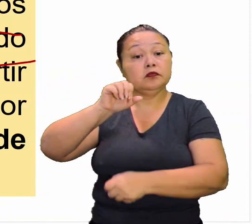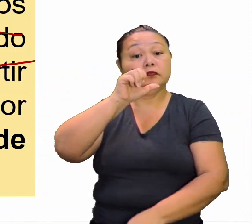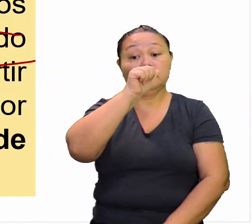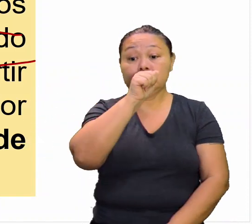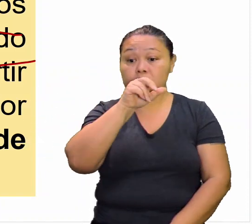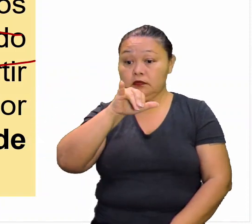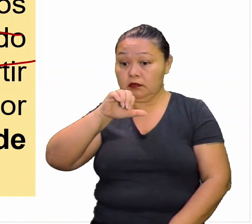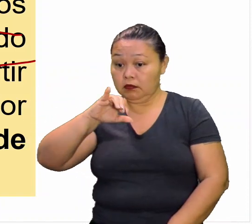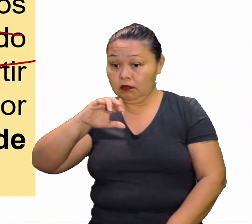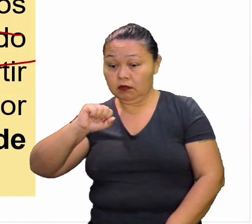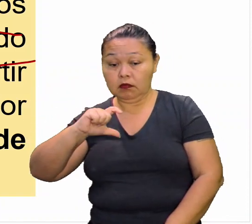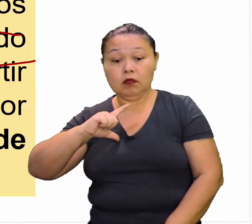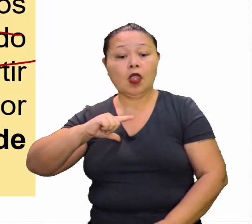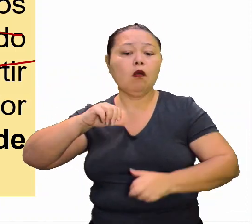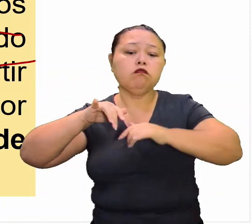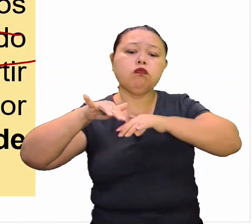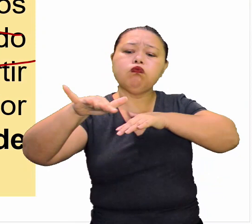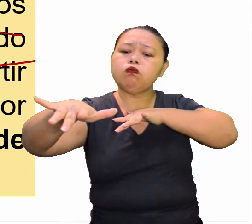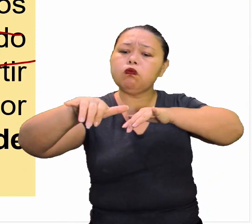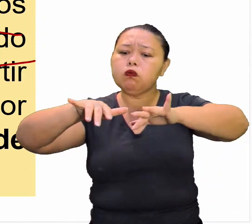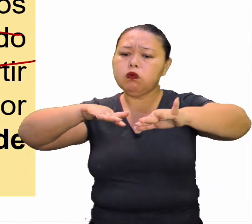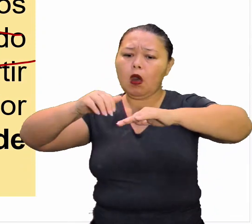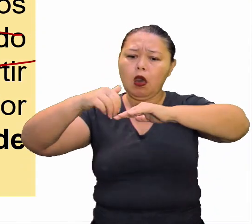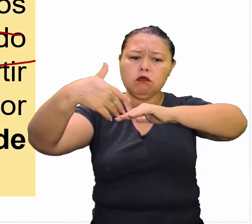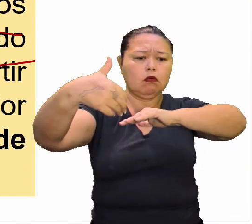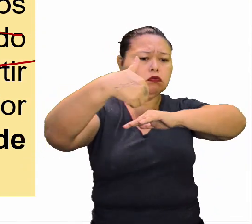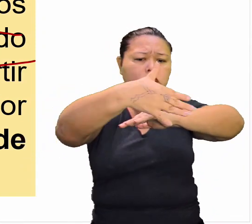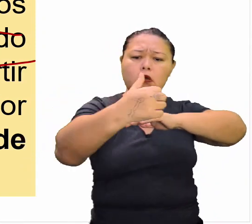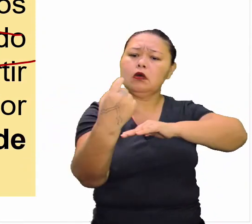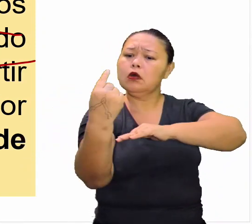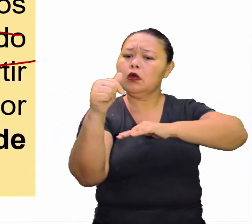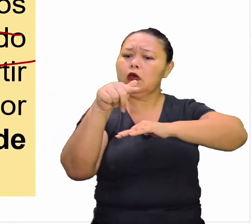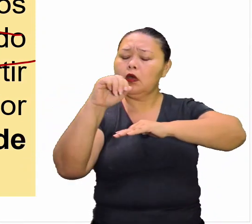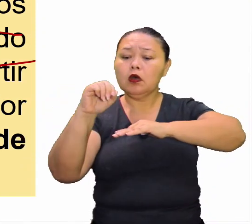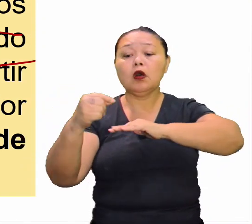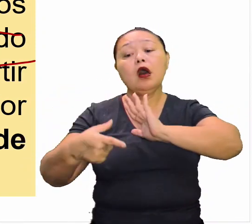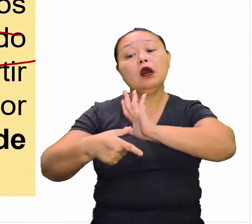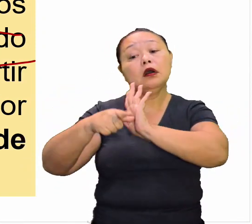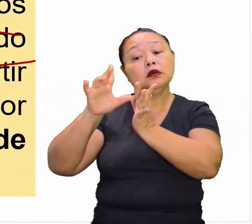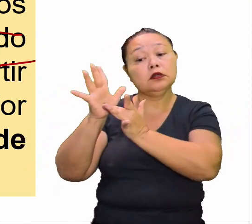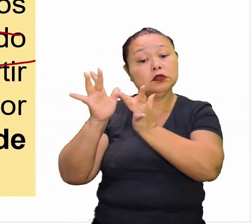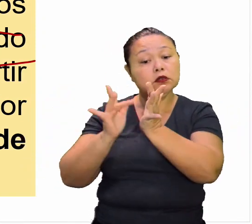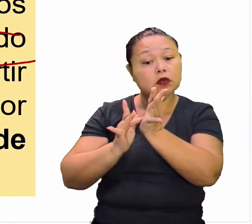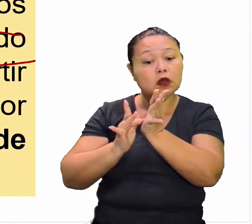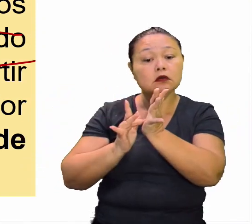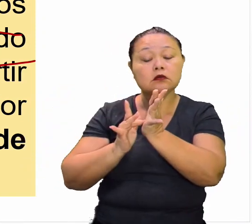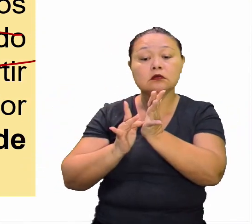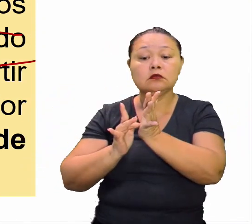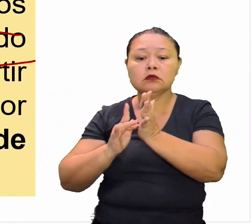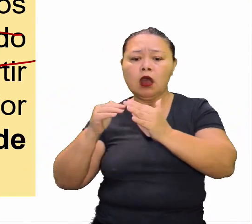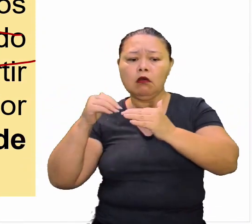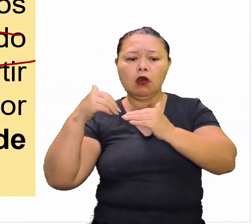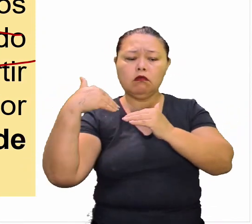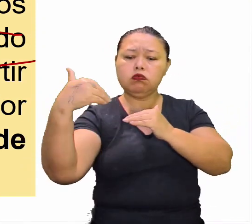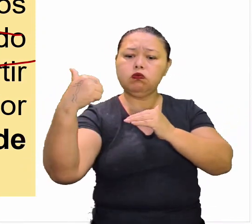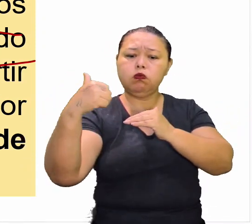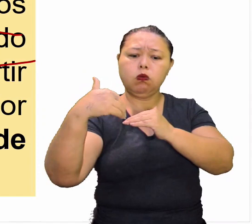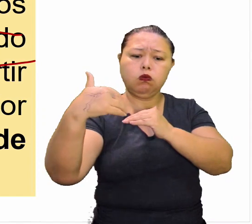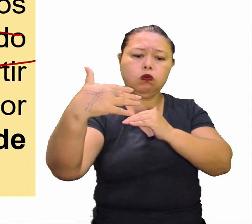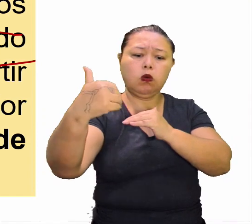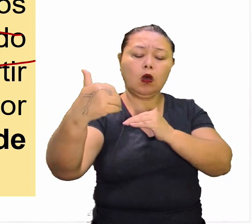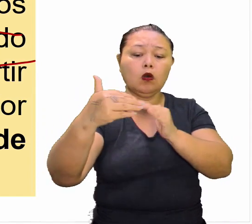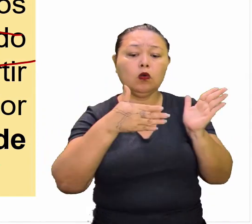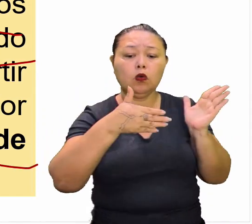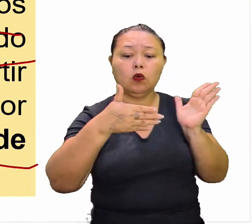assírios, expandindo suas fronteiras a partir de 1700 a.C. e vão alcançar sua maior